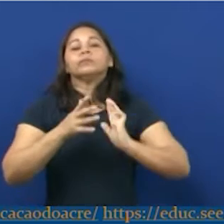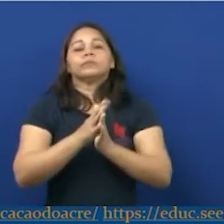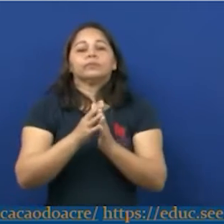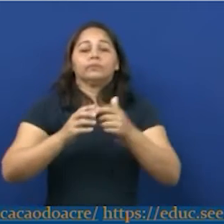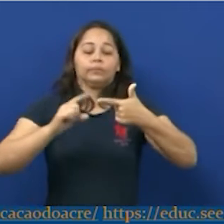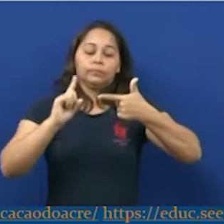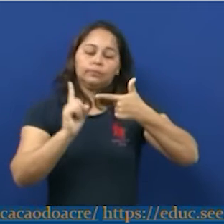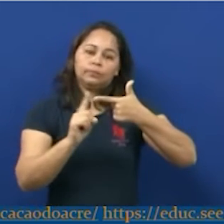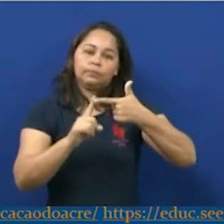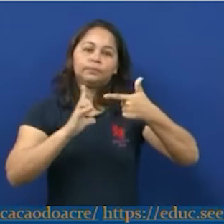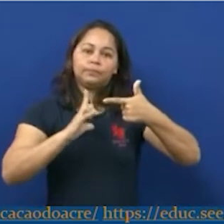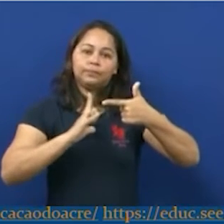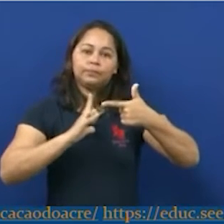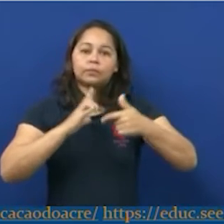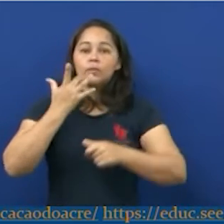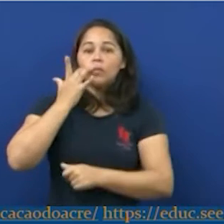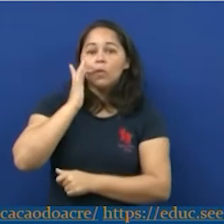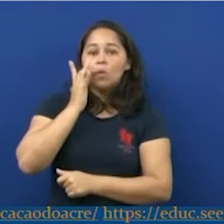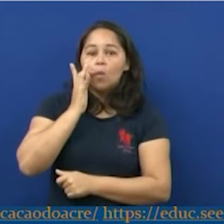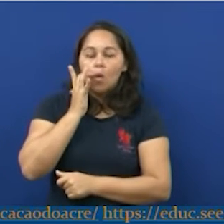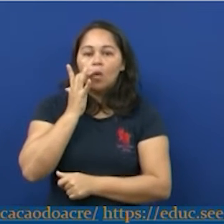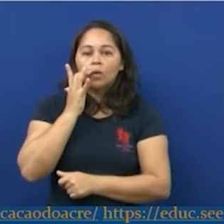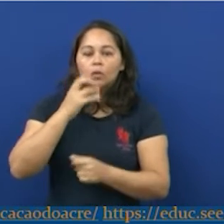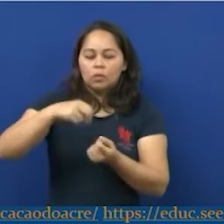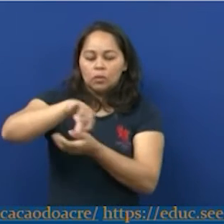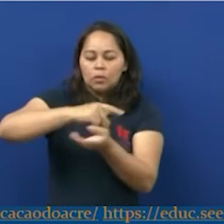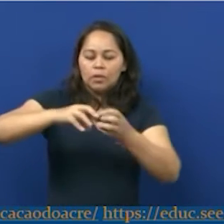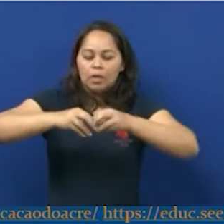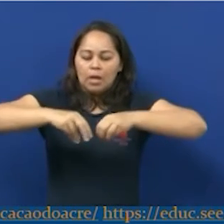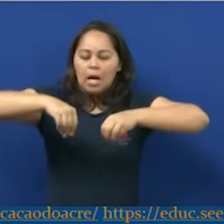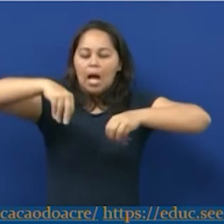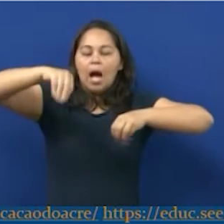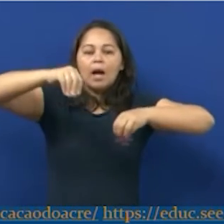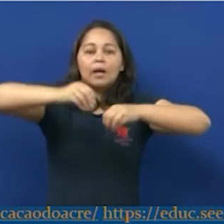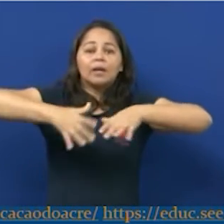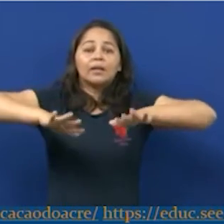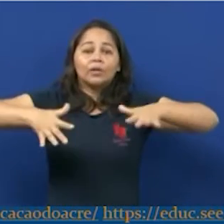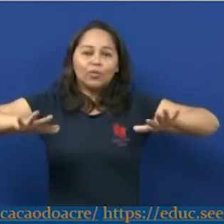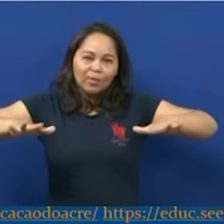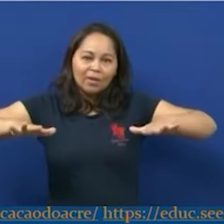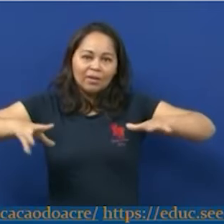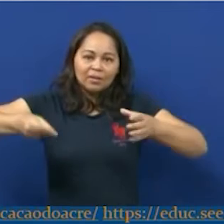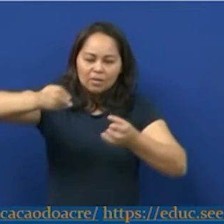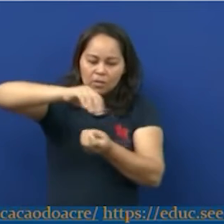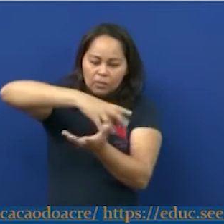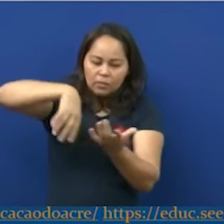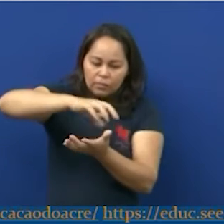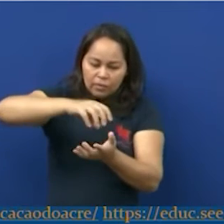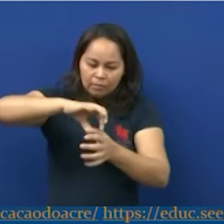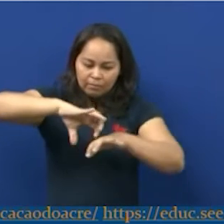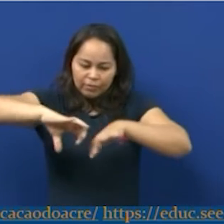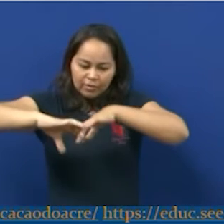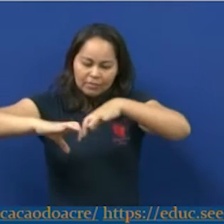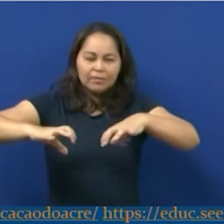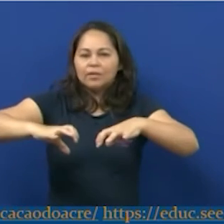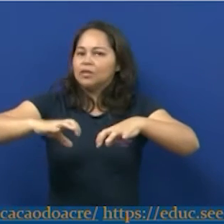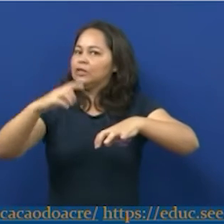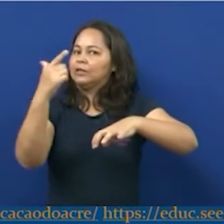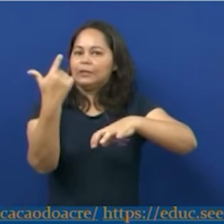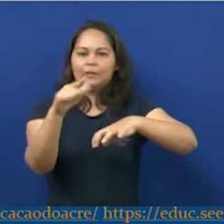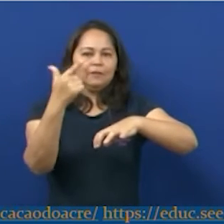lugar, eu tenho ouro e areia. É uma mistura heterogênea sólida. E aí, para o nosso conhecimento, não há